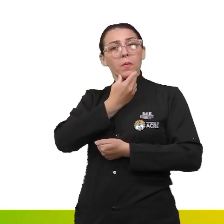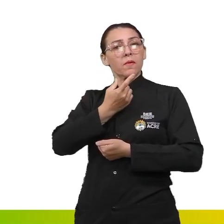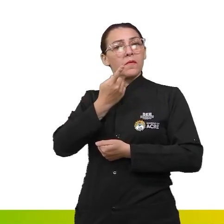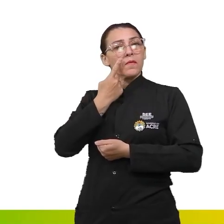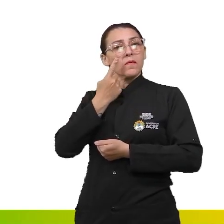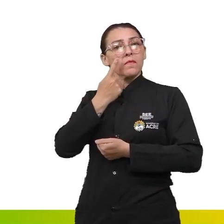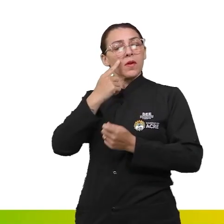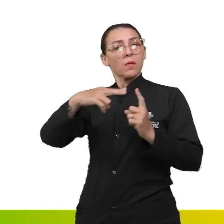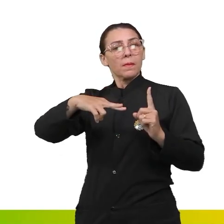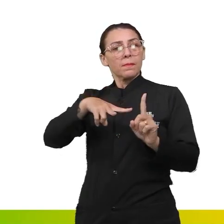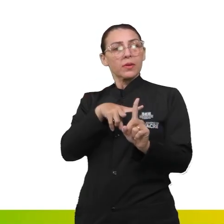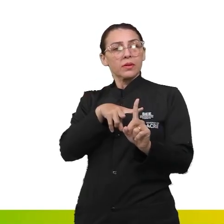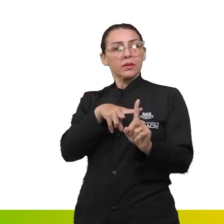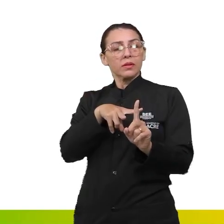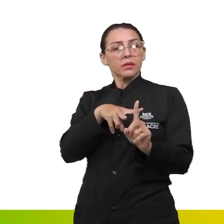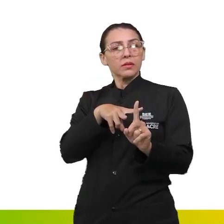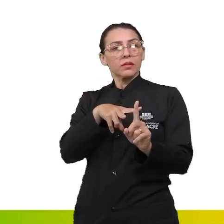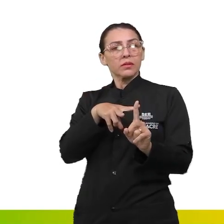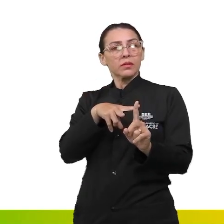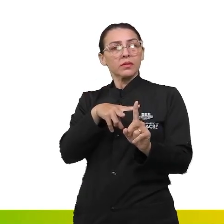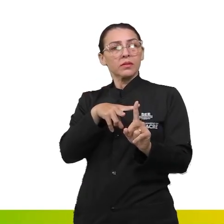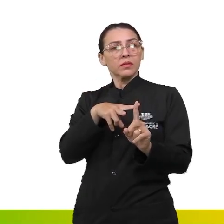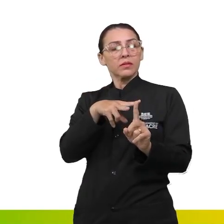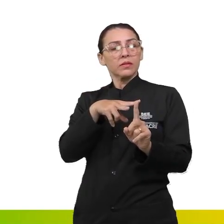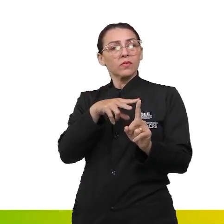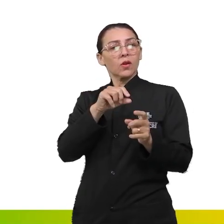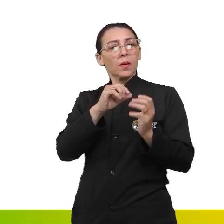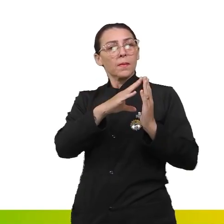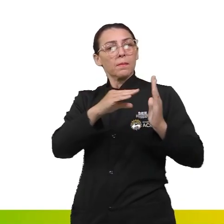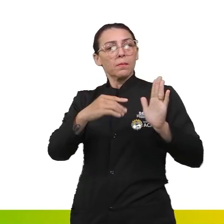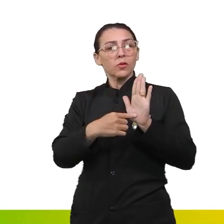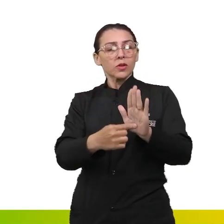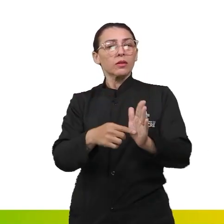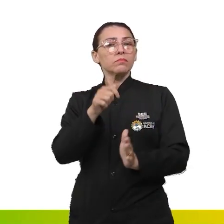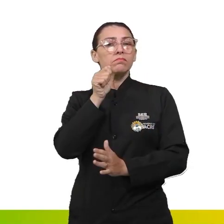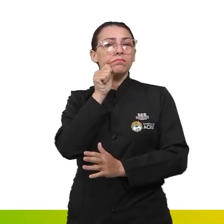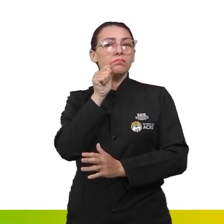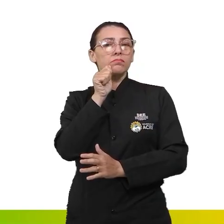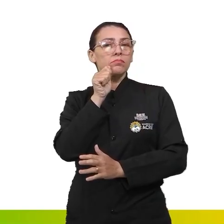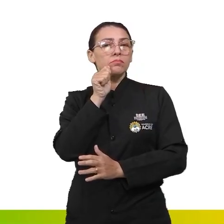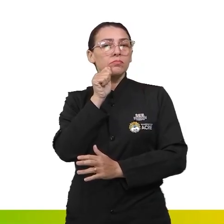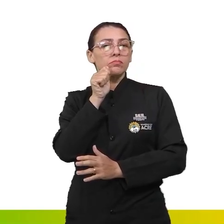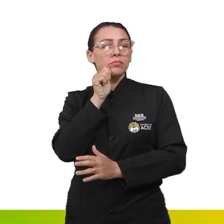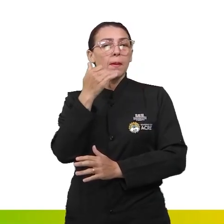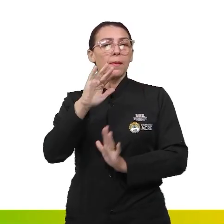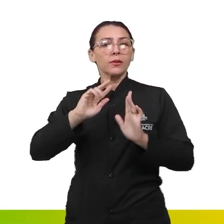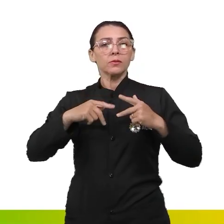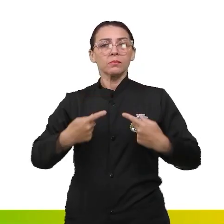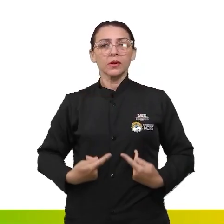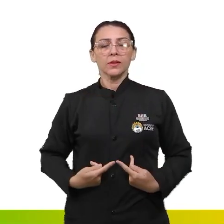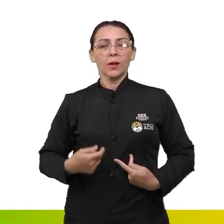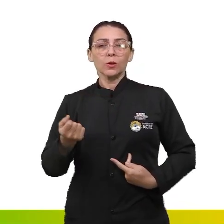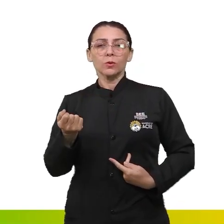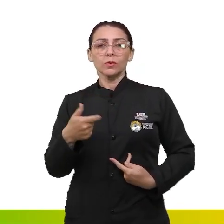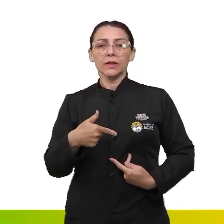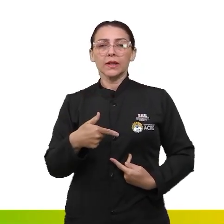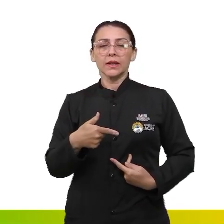uma perspectiva, a perspectiva na qual foi retratado Adão de maneira muito mais humana do